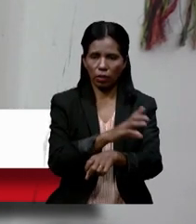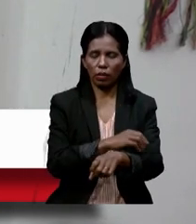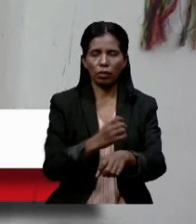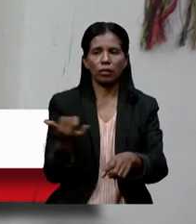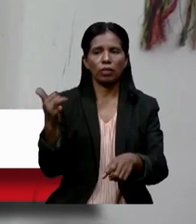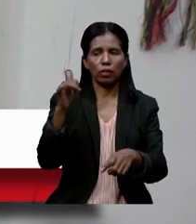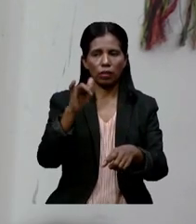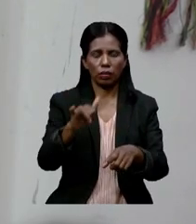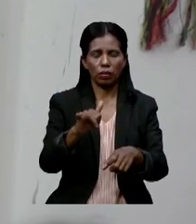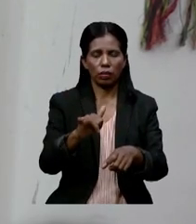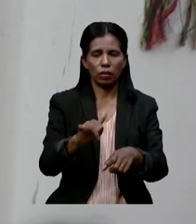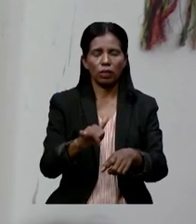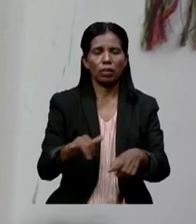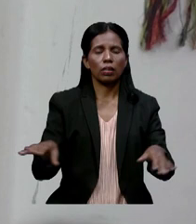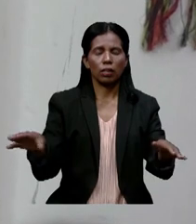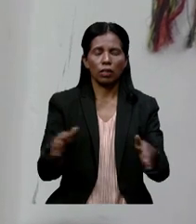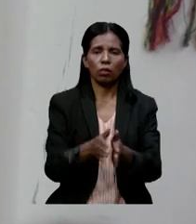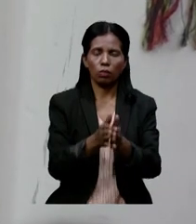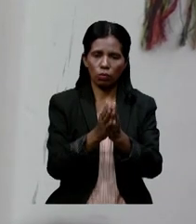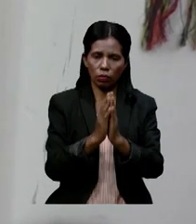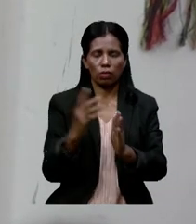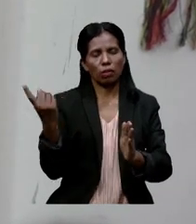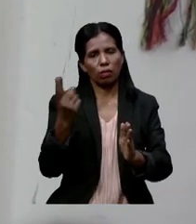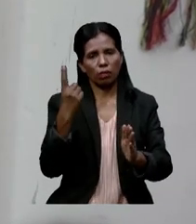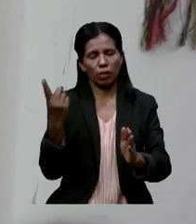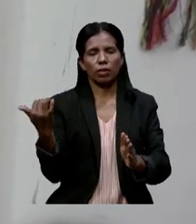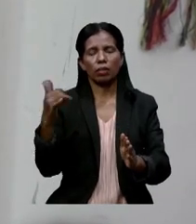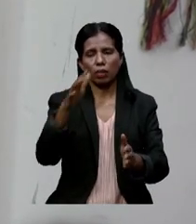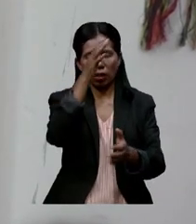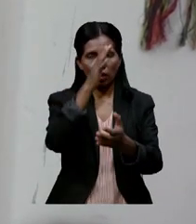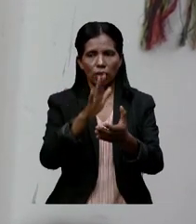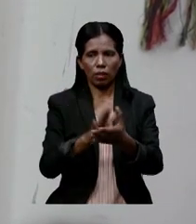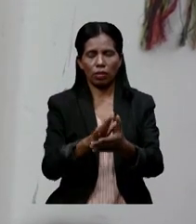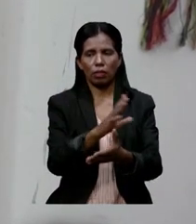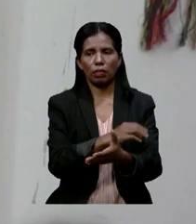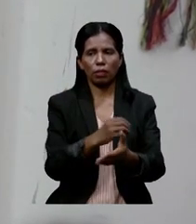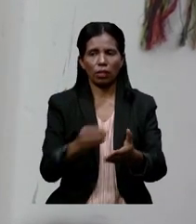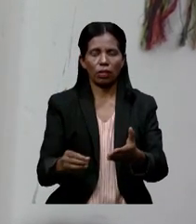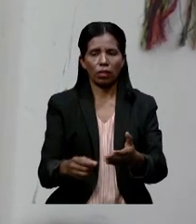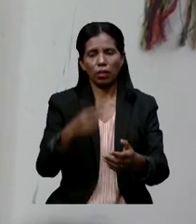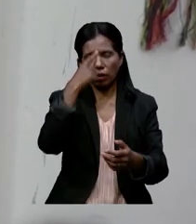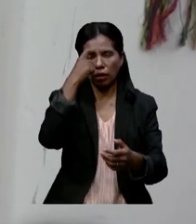seus maridos, agravando a sua fragilidade. Por quê?